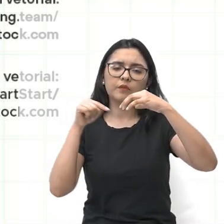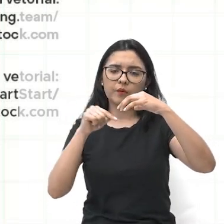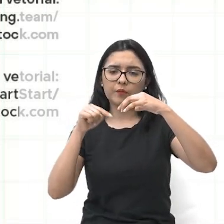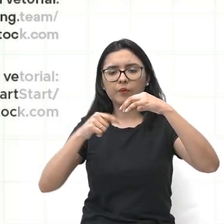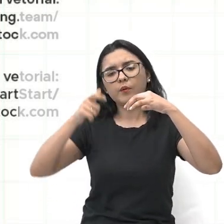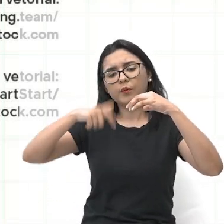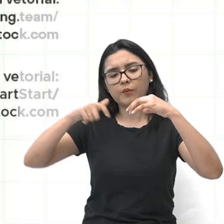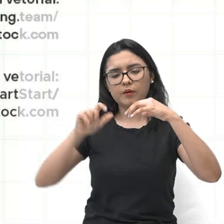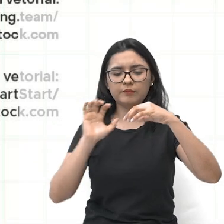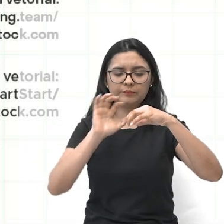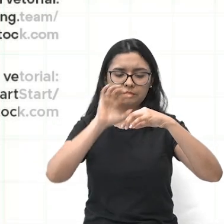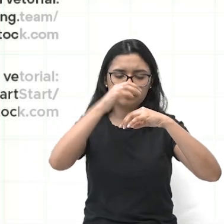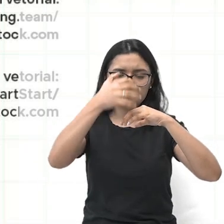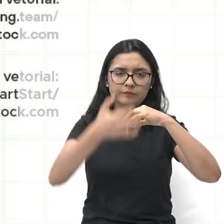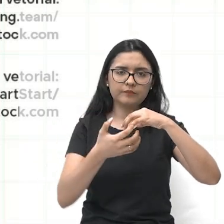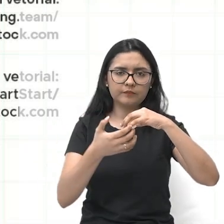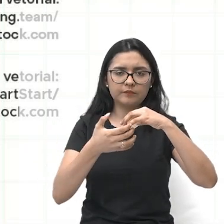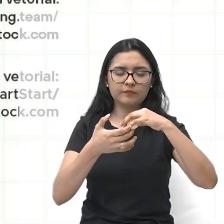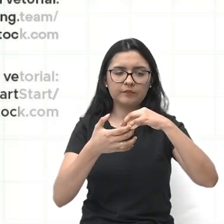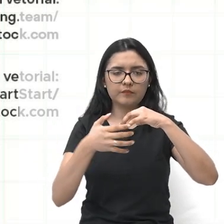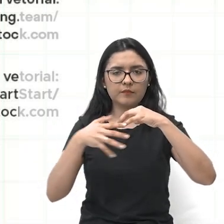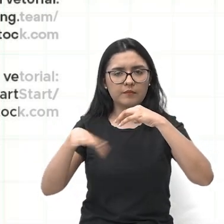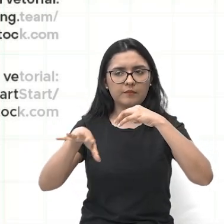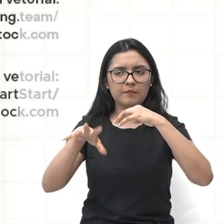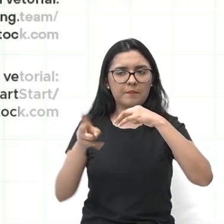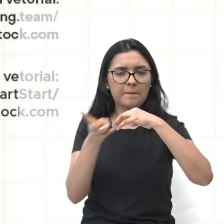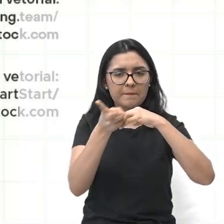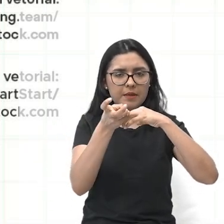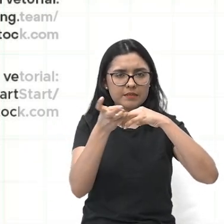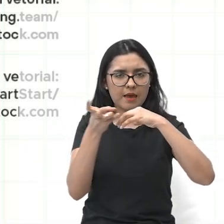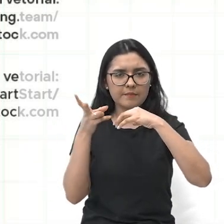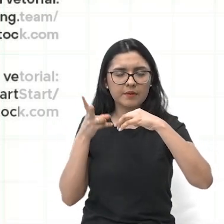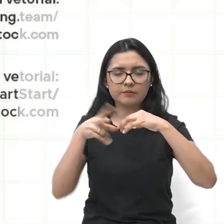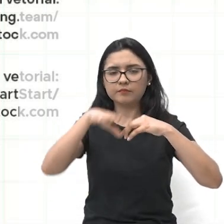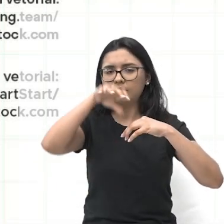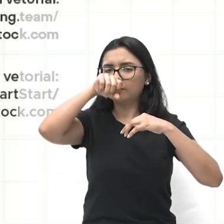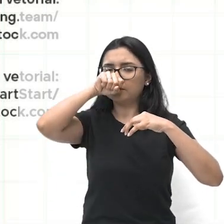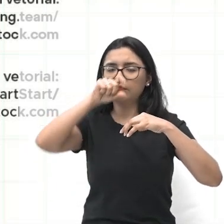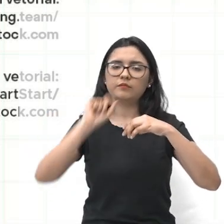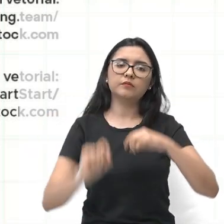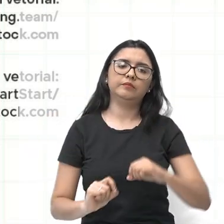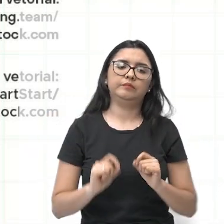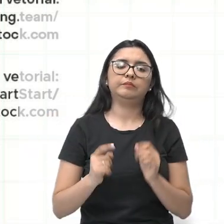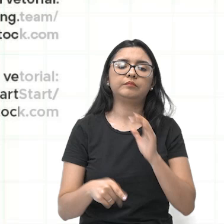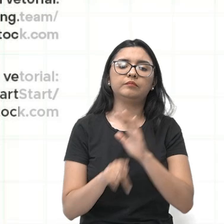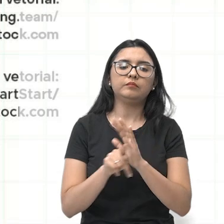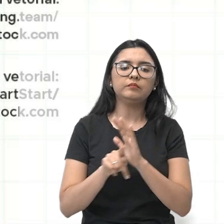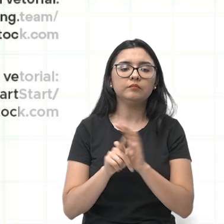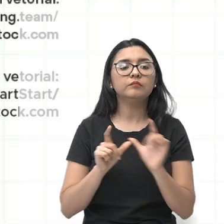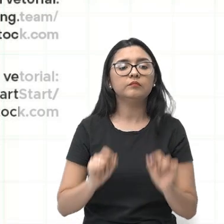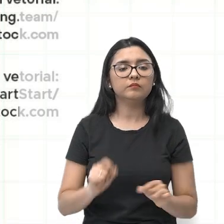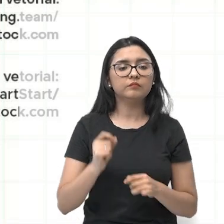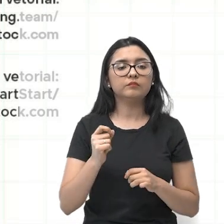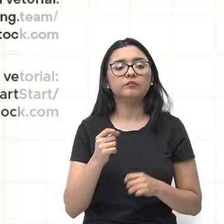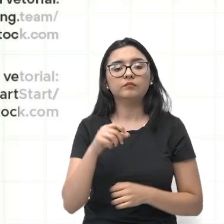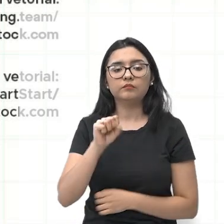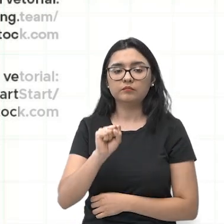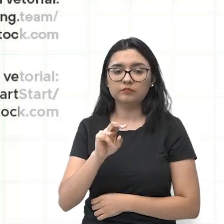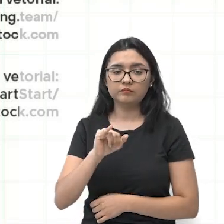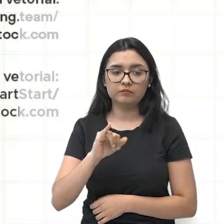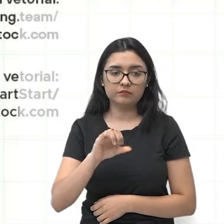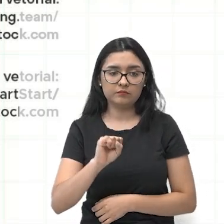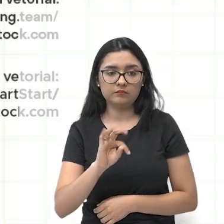processa os odores, que está intimamente ligado ao nosso sistema límbico,